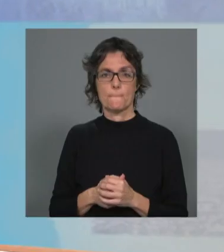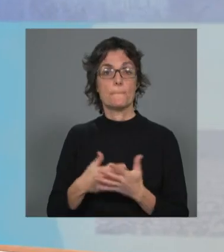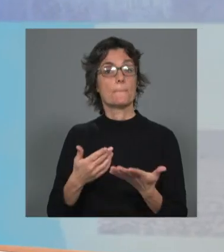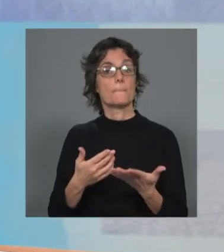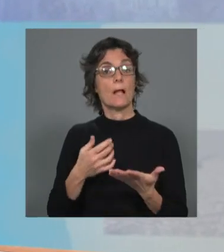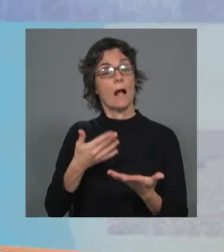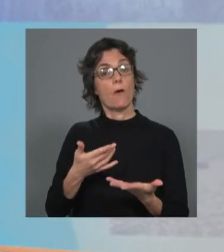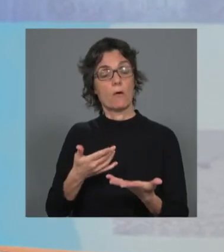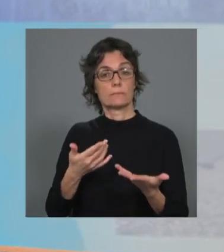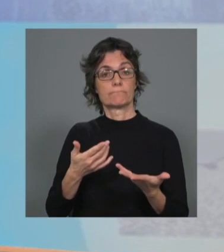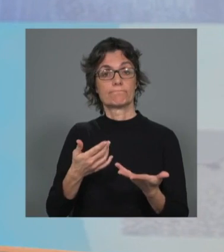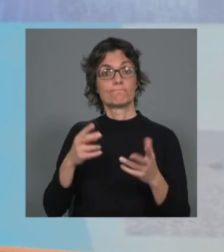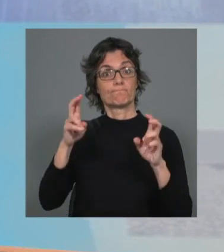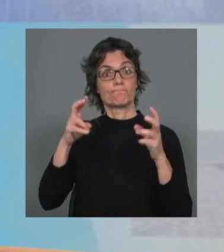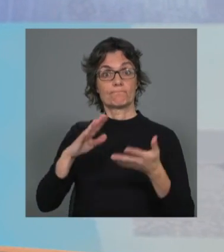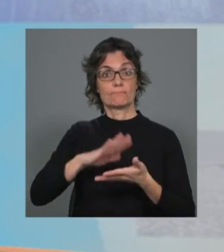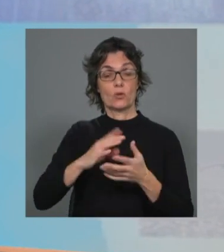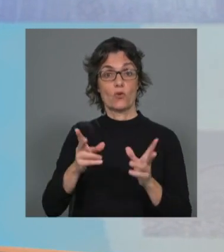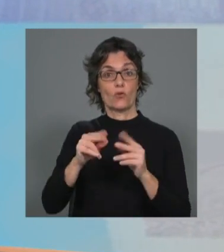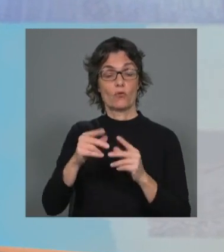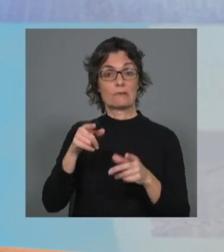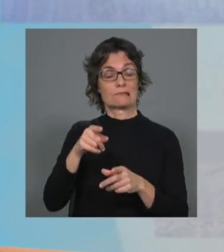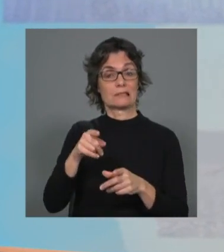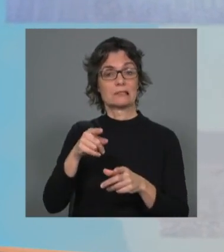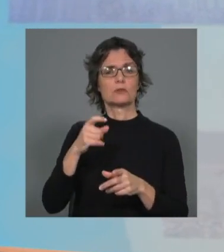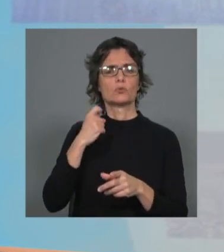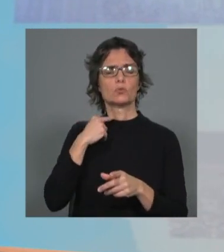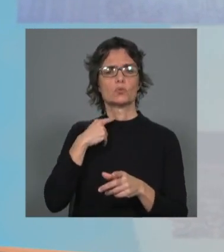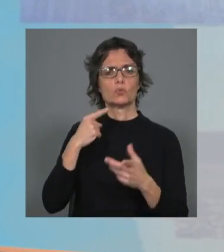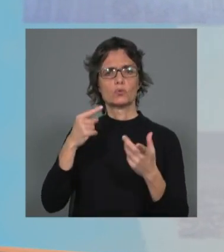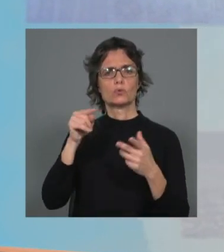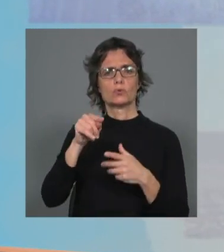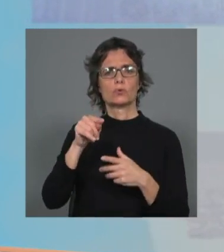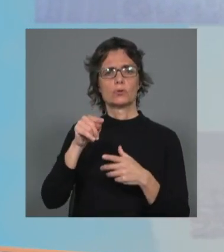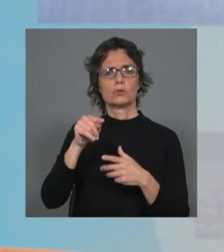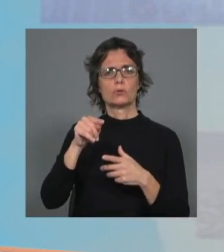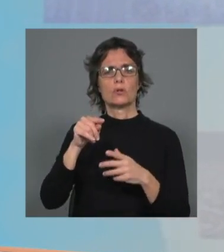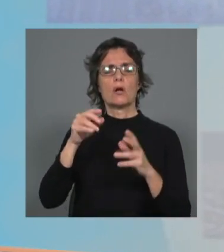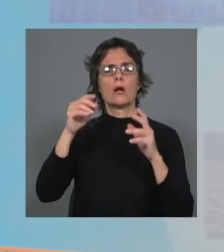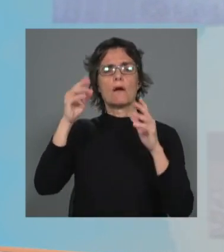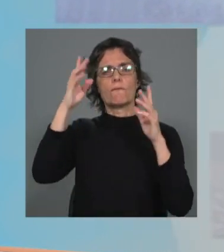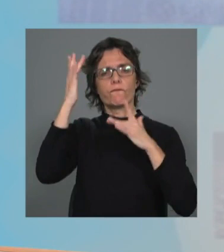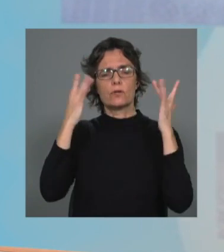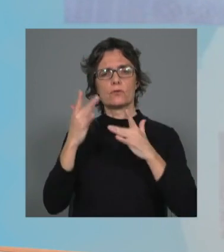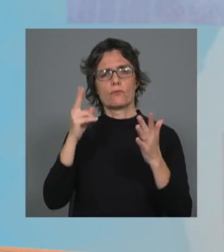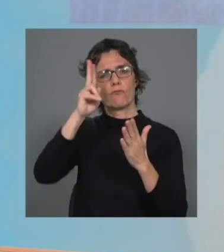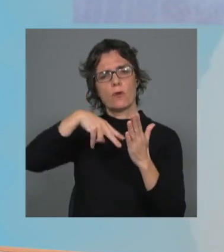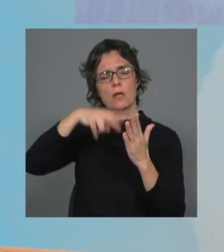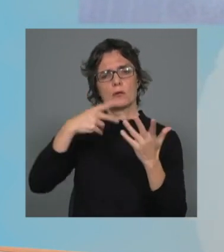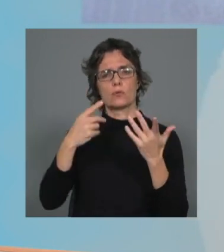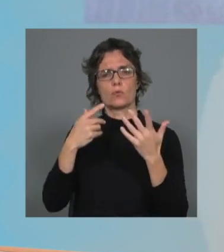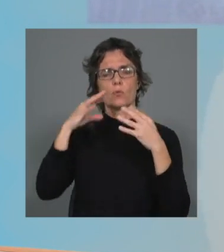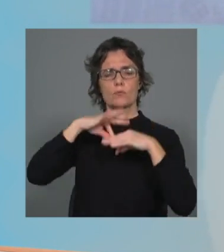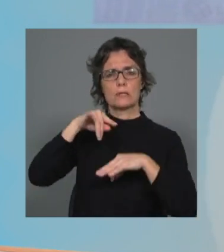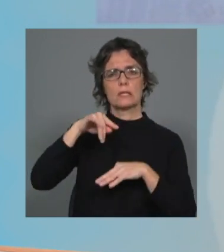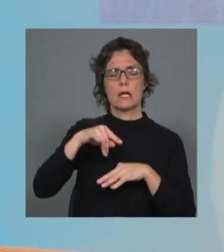Olhamos agora a nova edição do curso de Filosofia, Literatura e Espiritualidade que é promovido pela comunidade da Capela do Rato nas